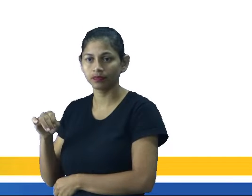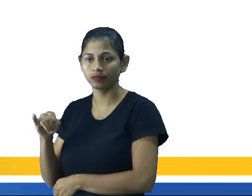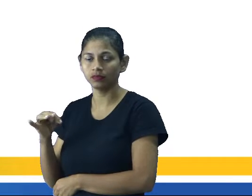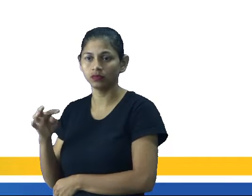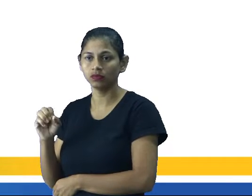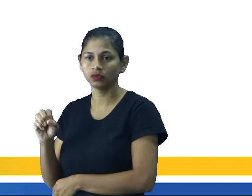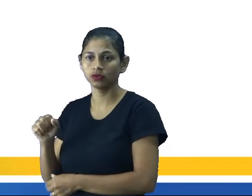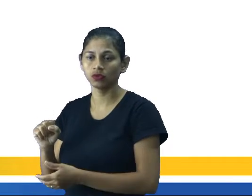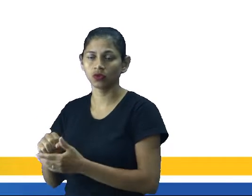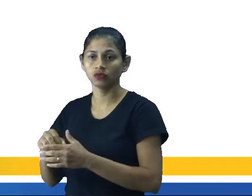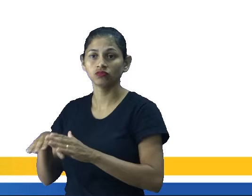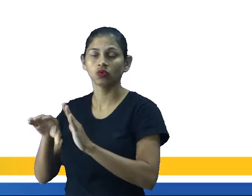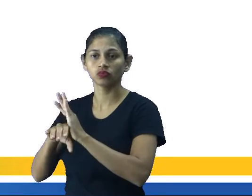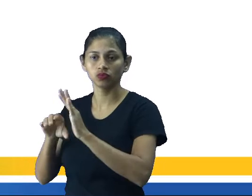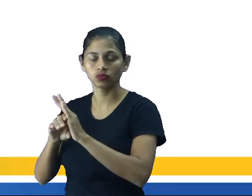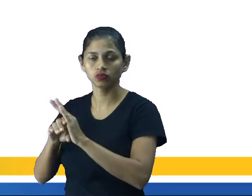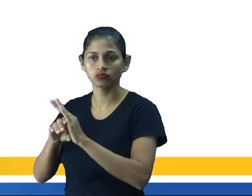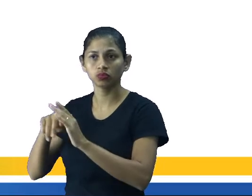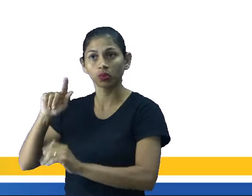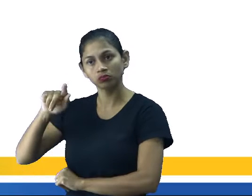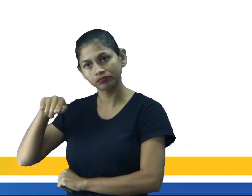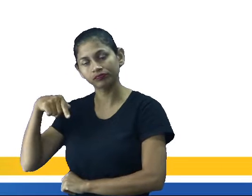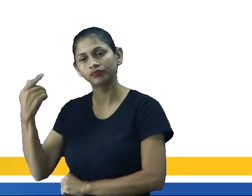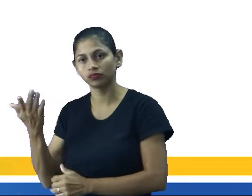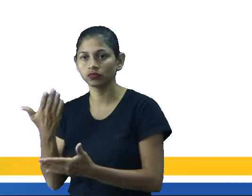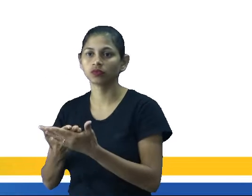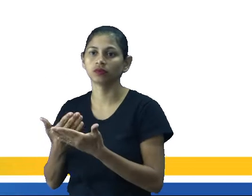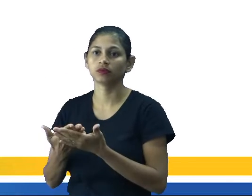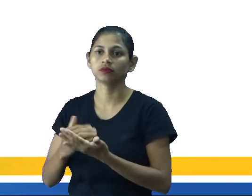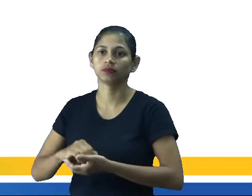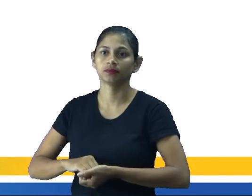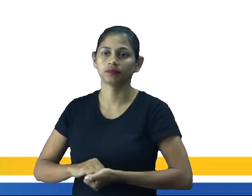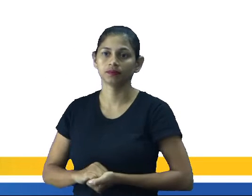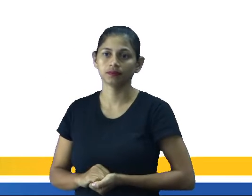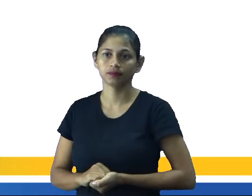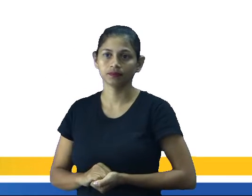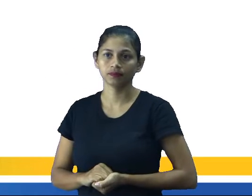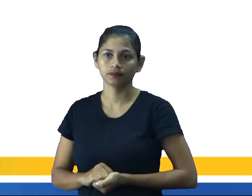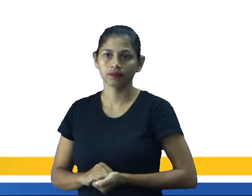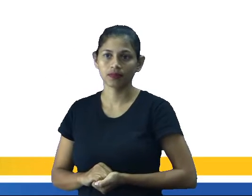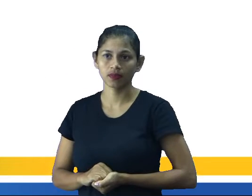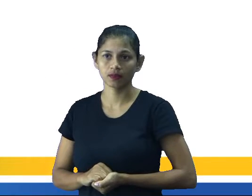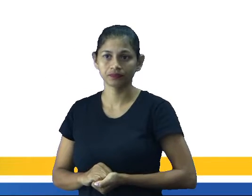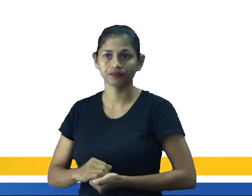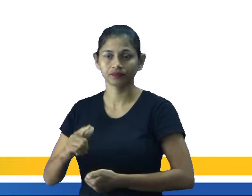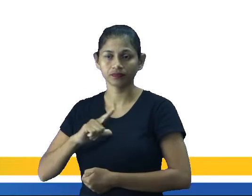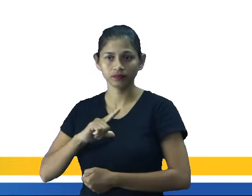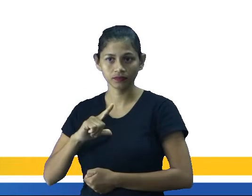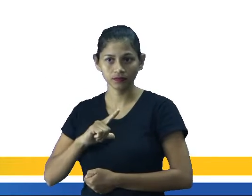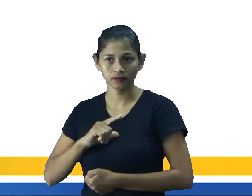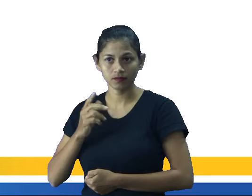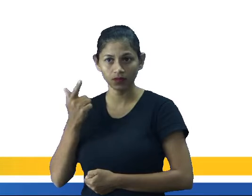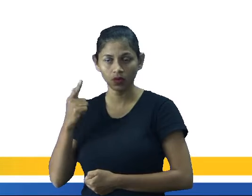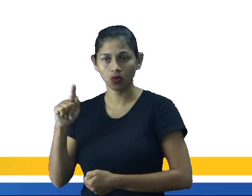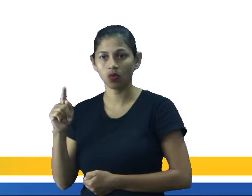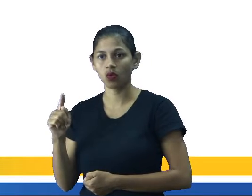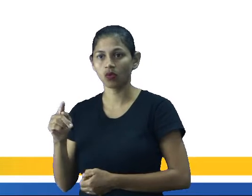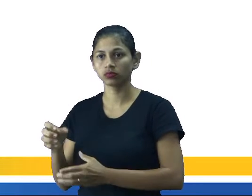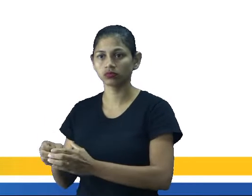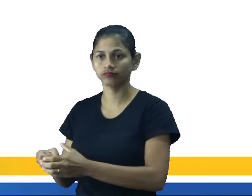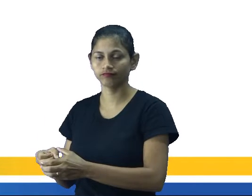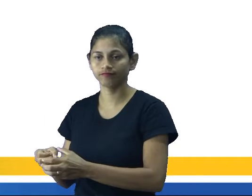são assuntos que a gente vai ver um pouco mais à frente. Aí nós temos aí um outro tipo de